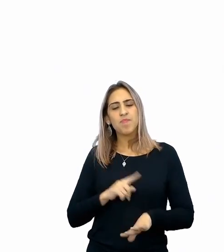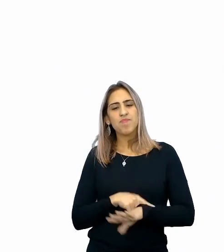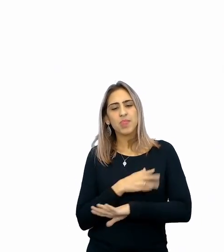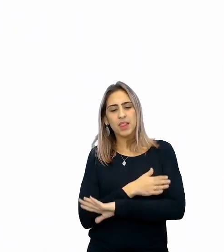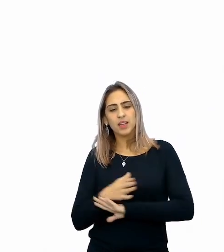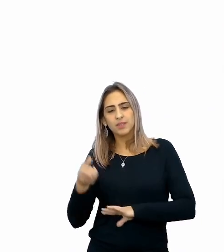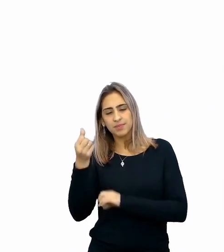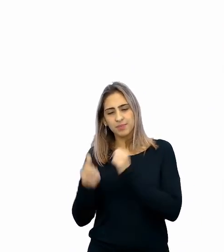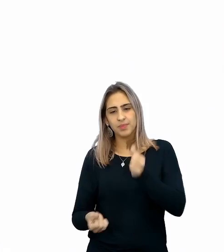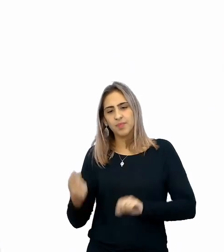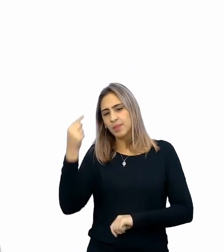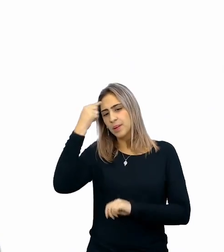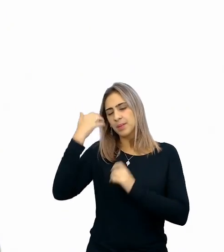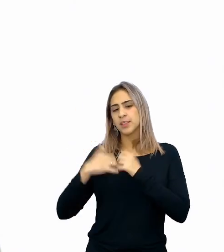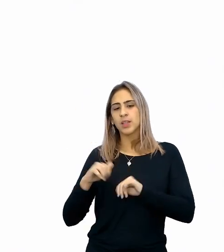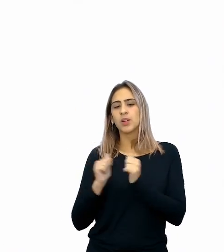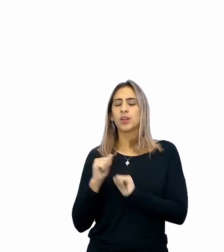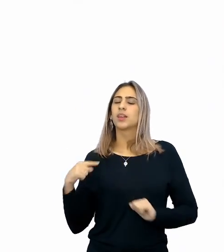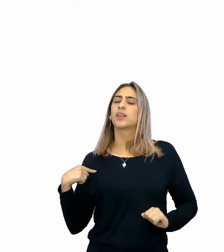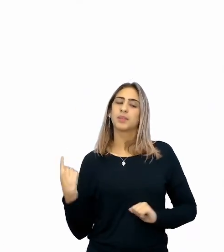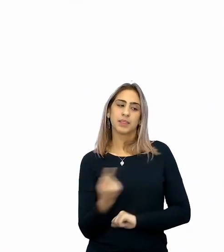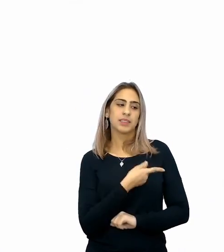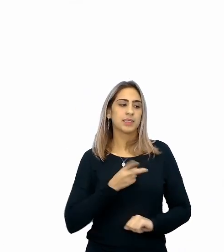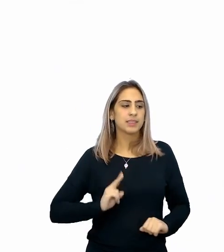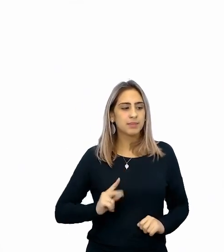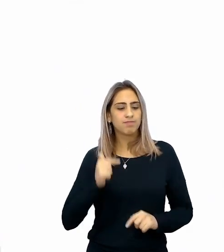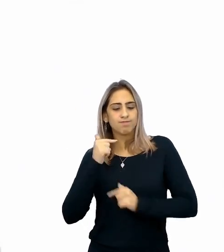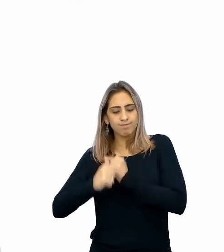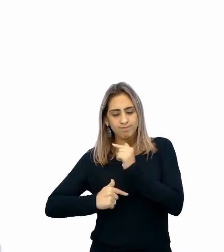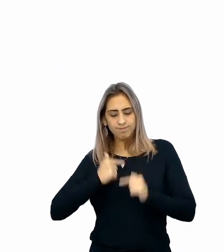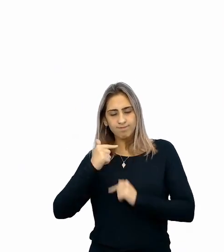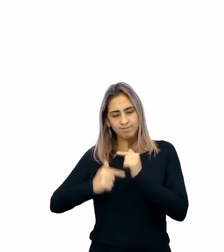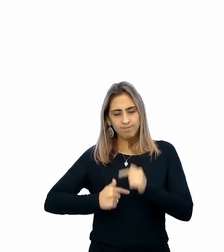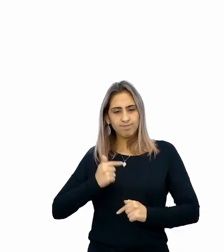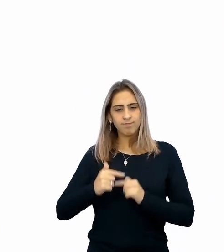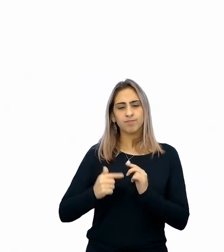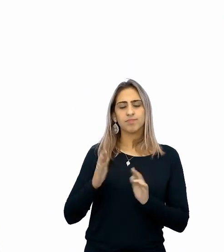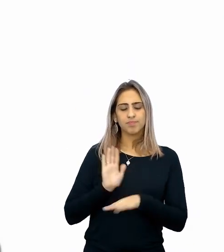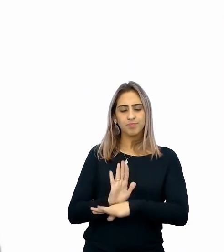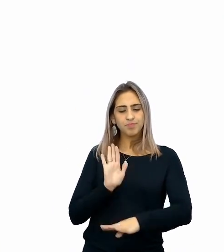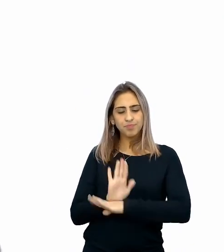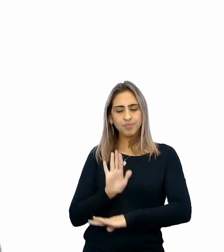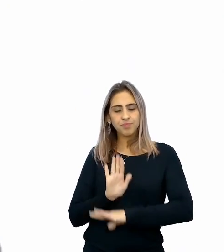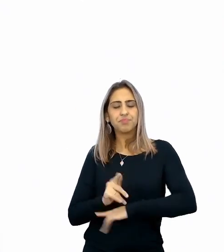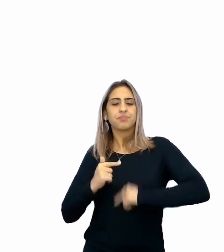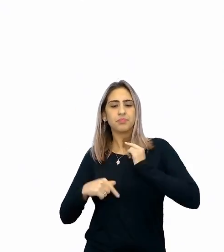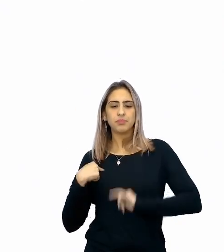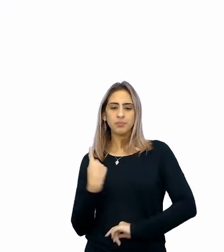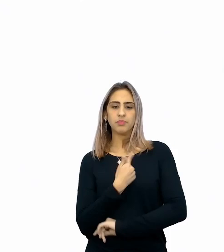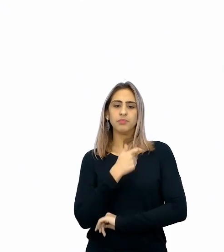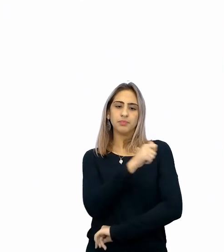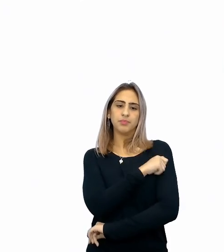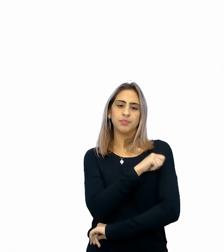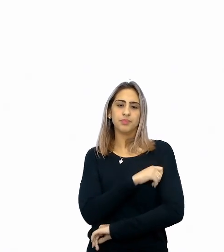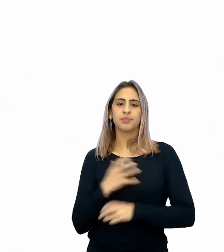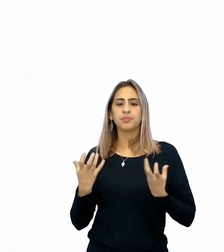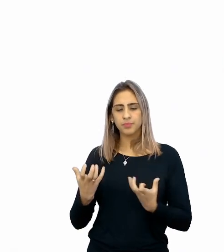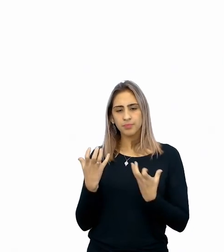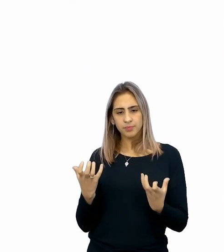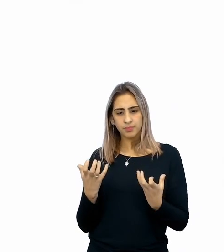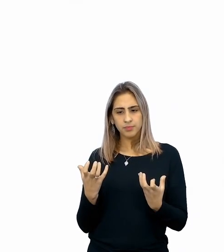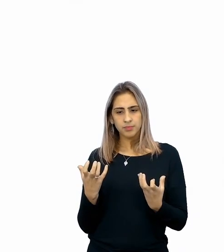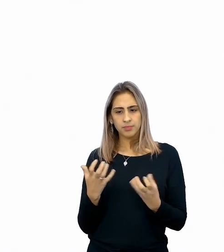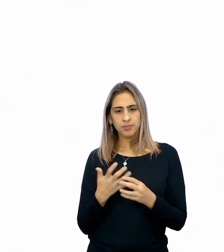esse semestre têm estado conosco aqui, sempre trabalhando em benefício da aprendizagem dos nossos alunos. Eu